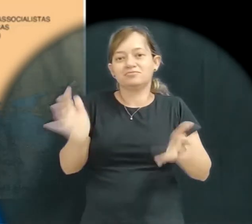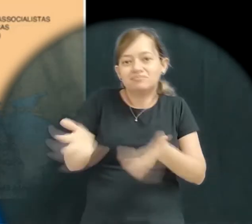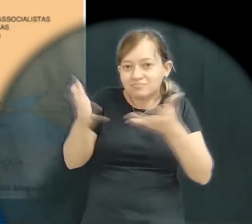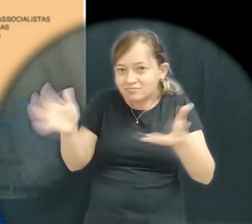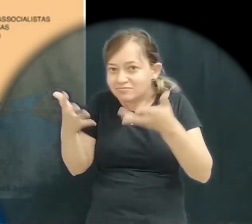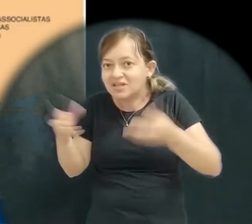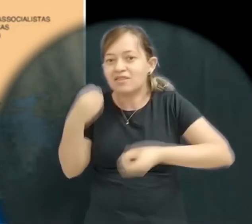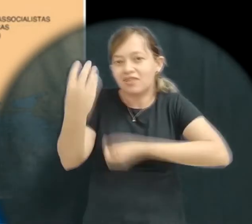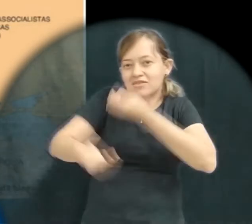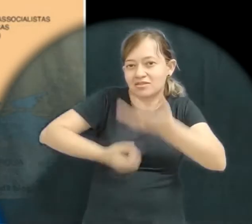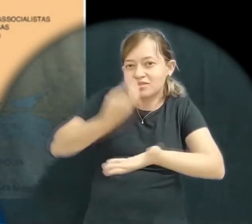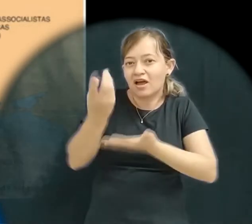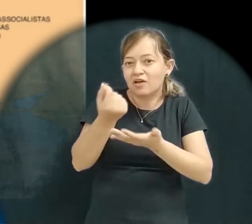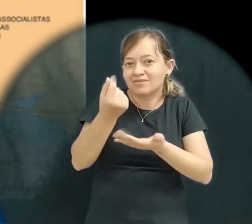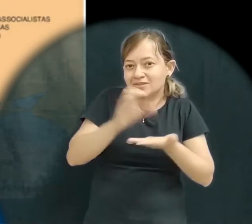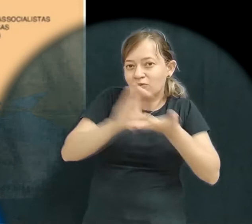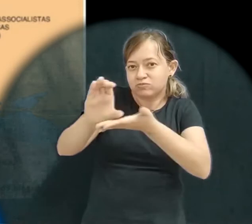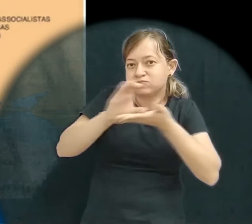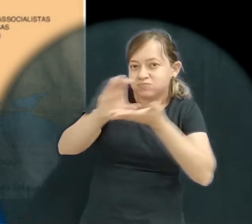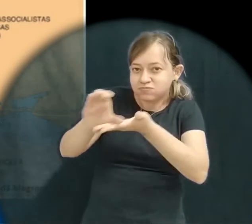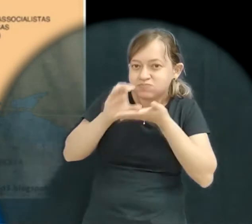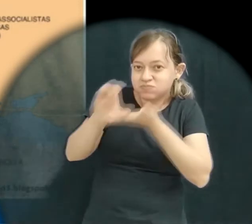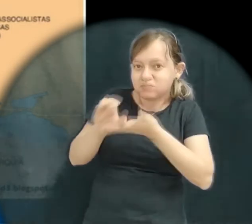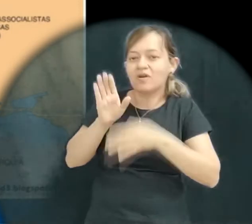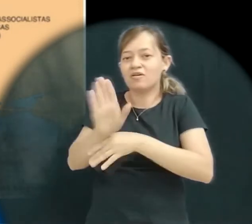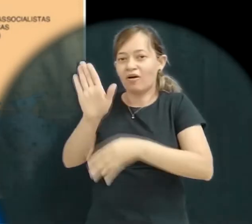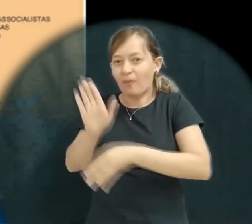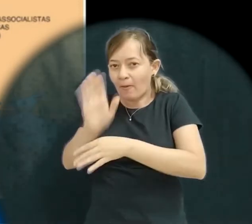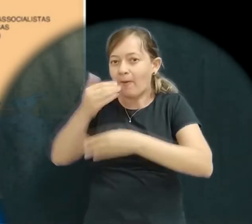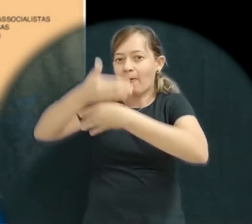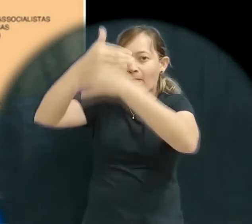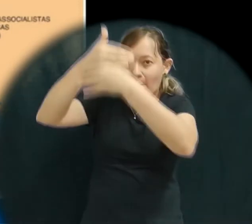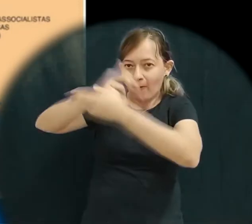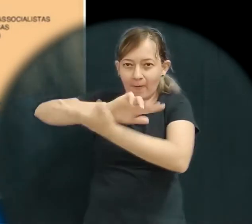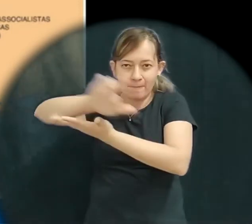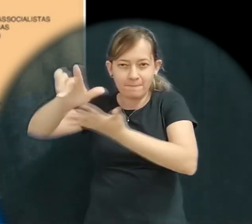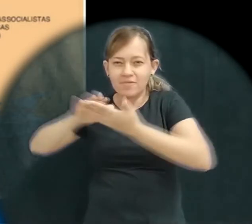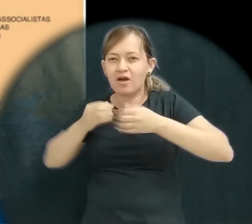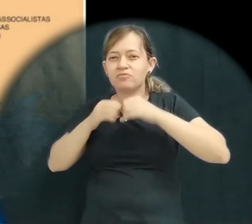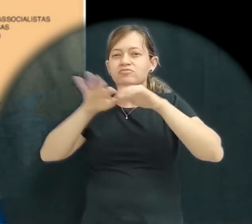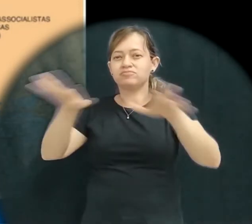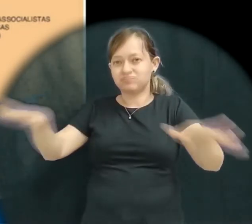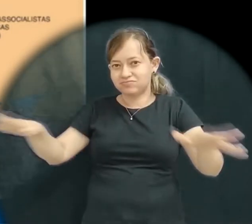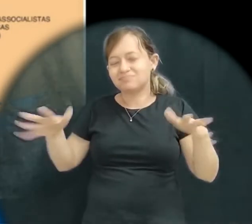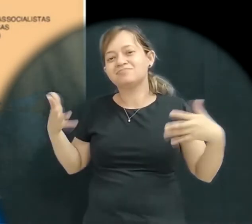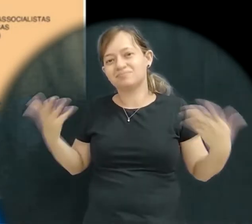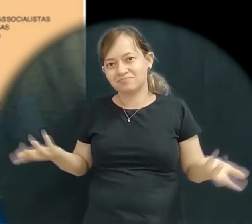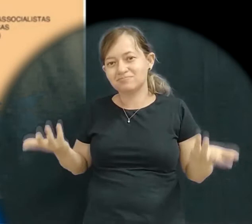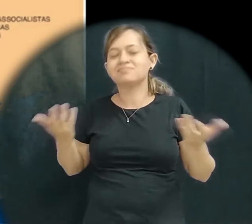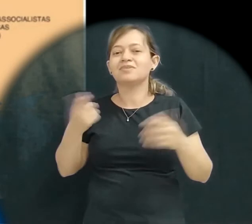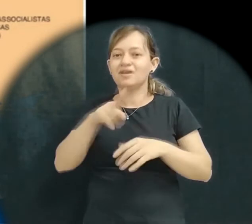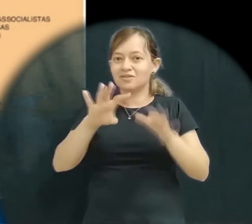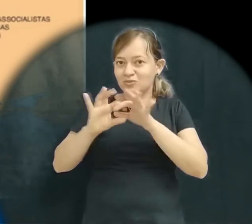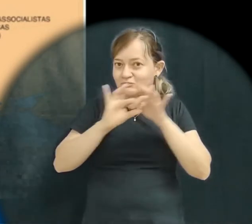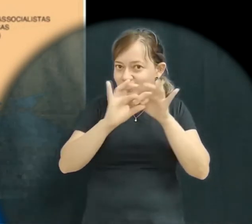incentivando, dando recursos tanto financeiros como recursos armamentistas e recursos de construção, além de expandir o comunismo pelo mundo. A ideia